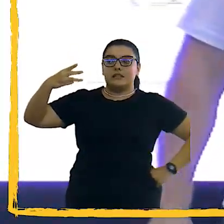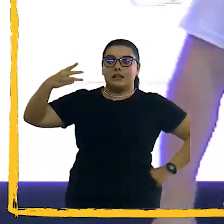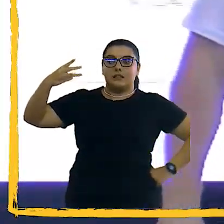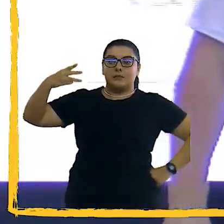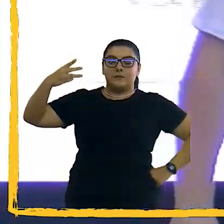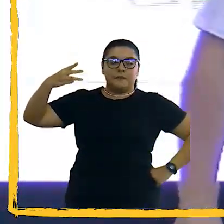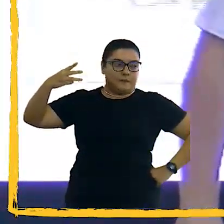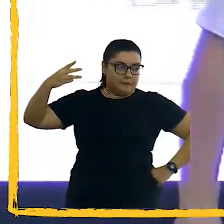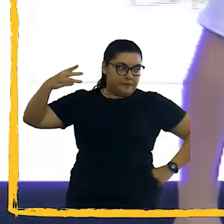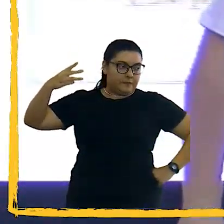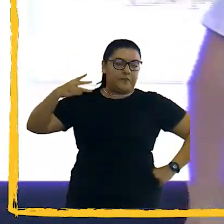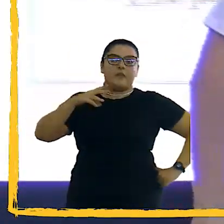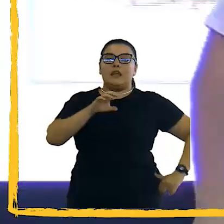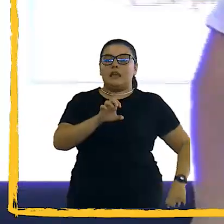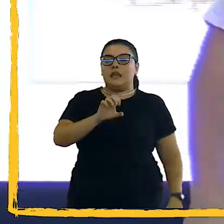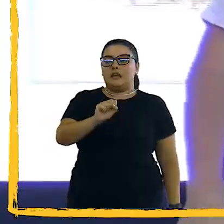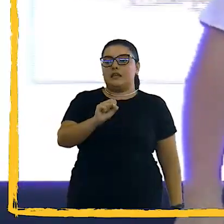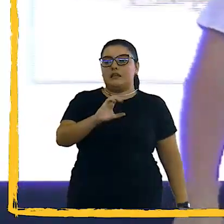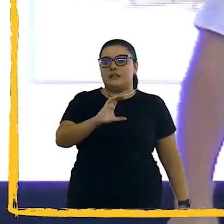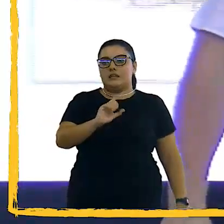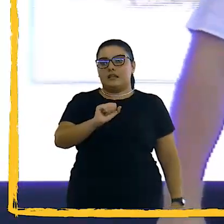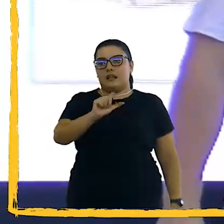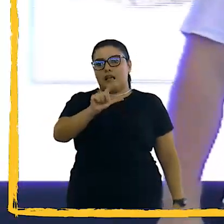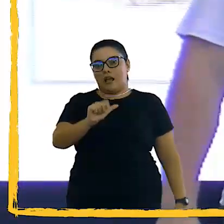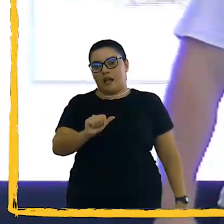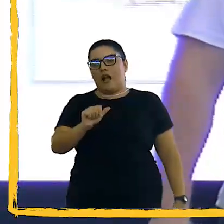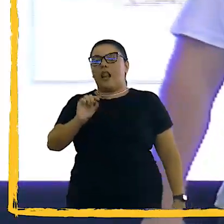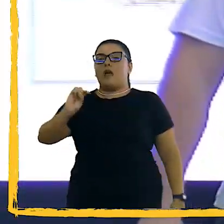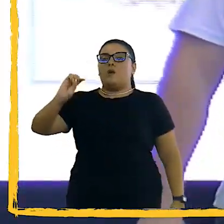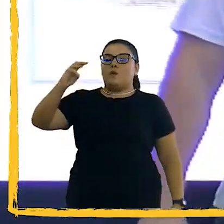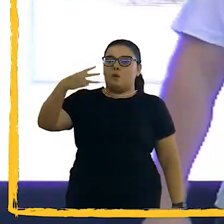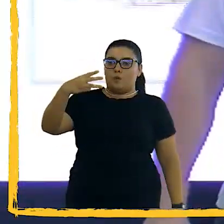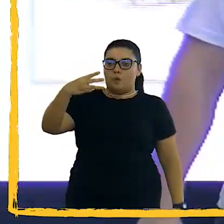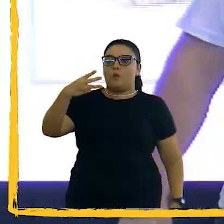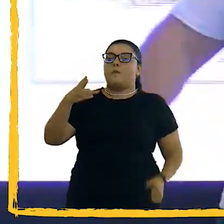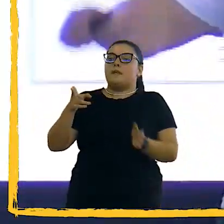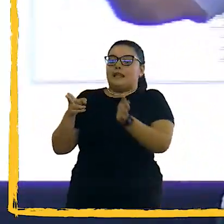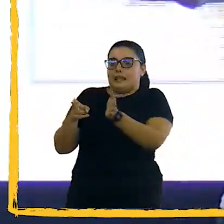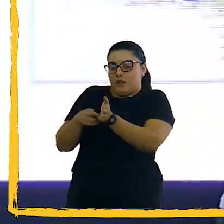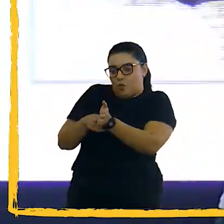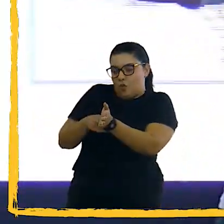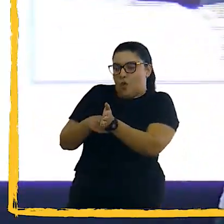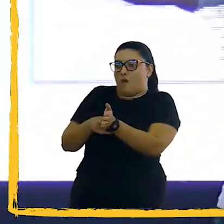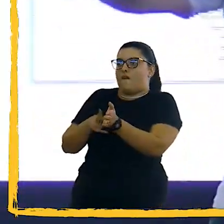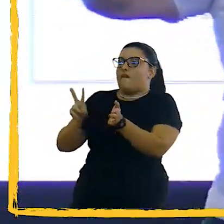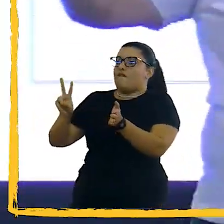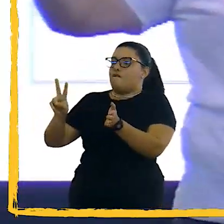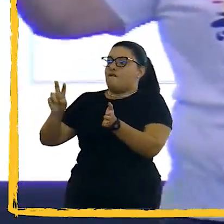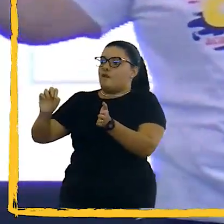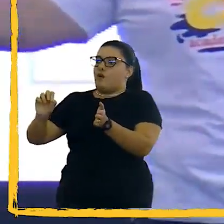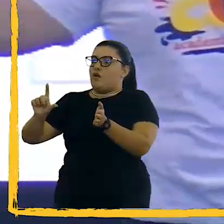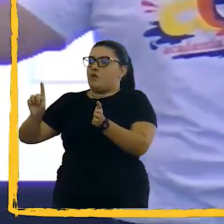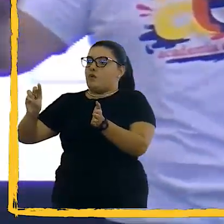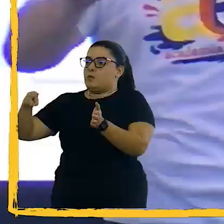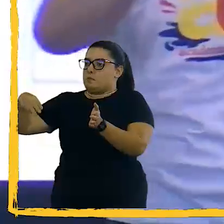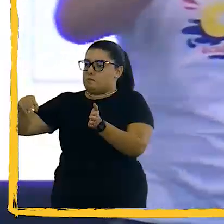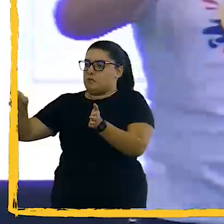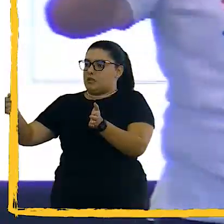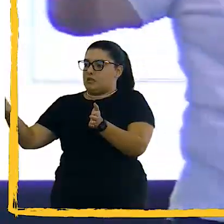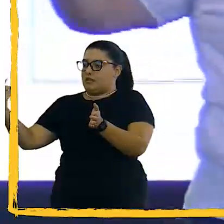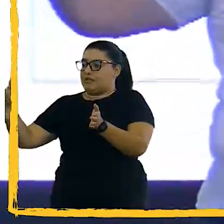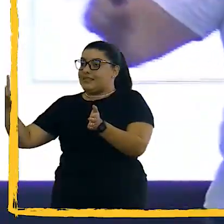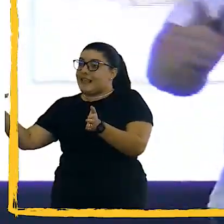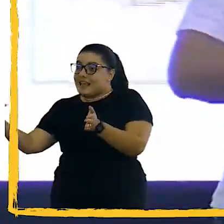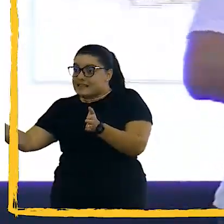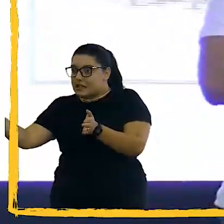Então coloca escala ao cubo igual volume do desenho